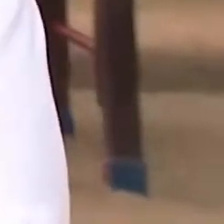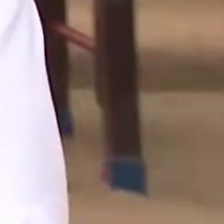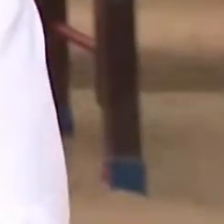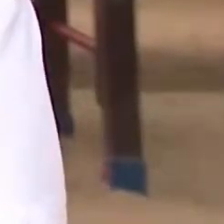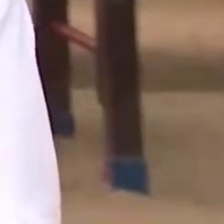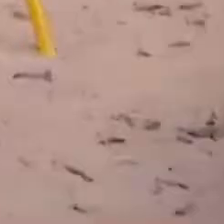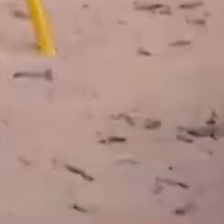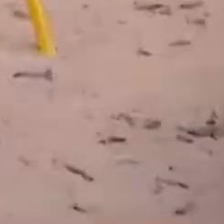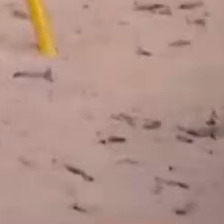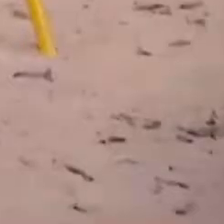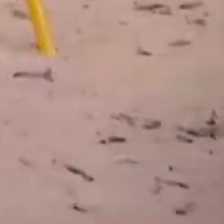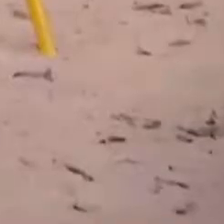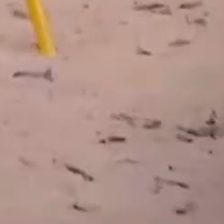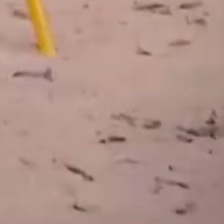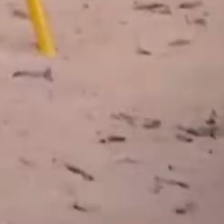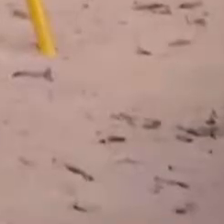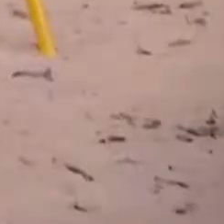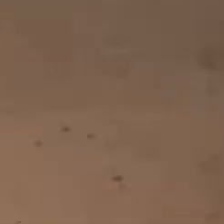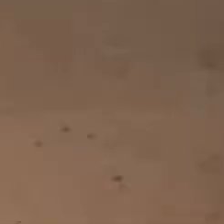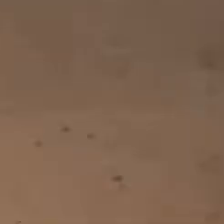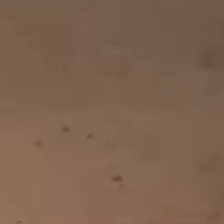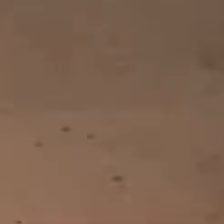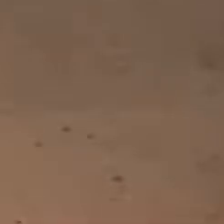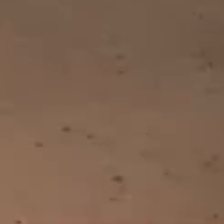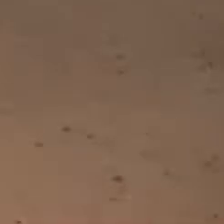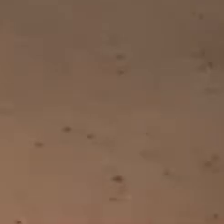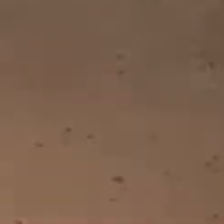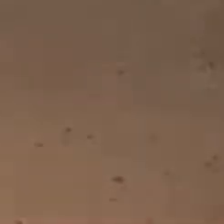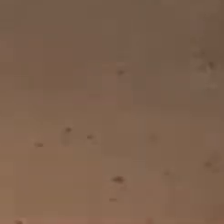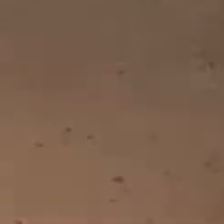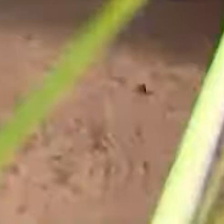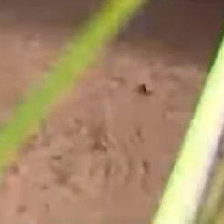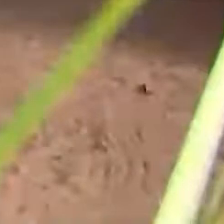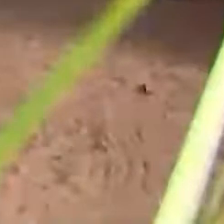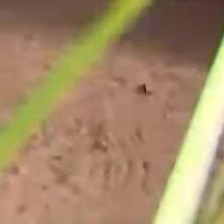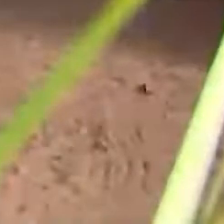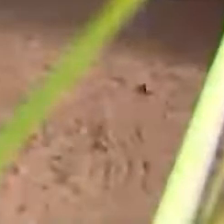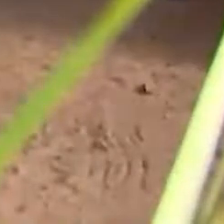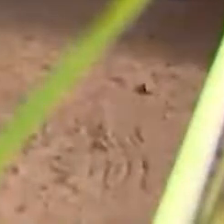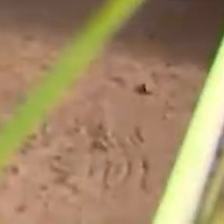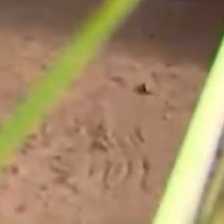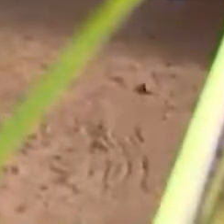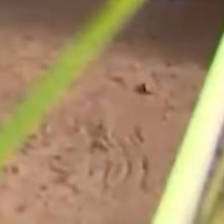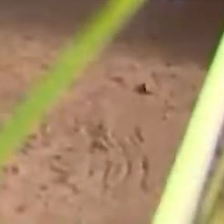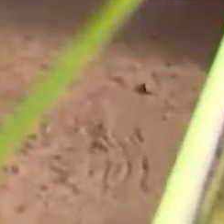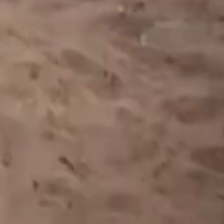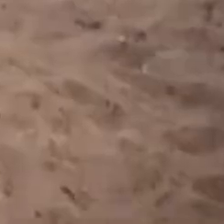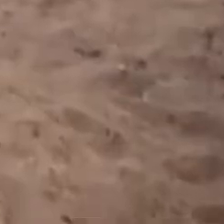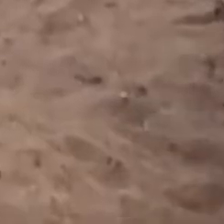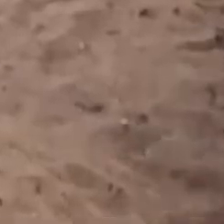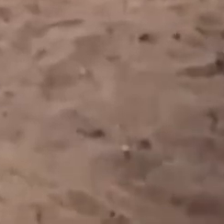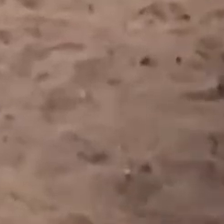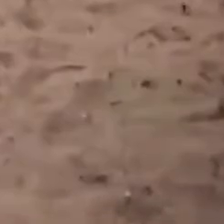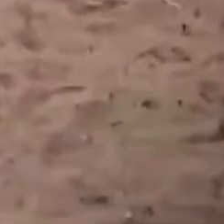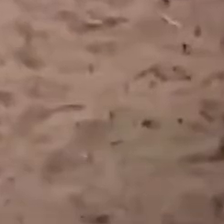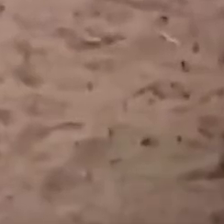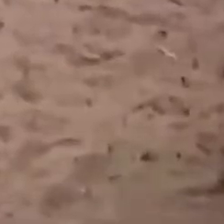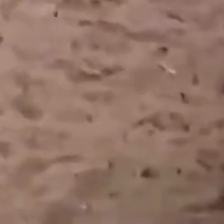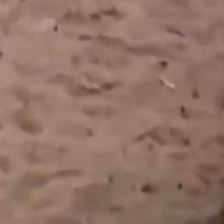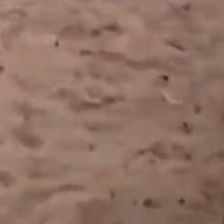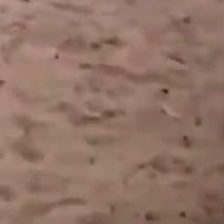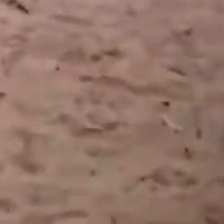na praça. Mas para que o uso do local esteja sendo aproveitado pela população, algumas manutenções têm